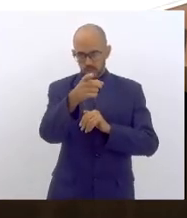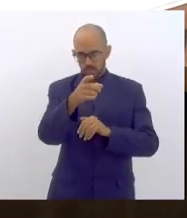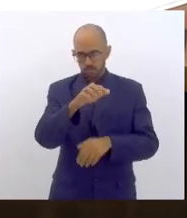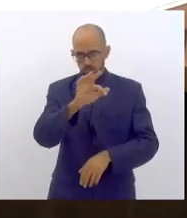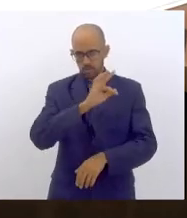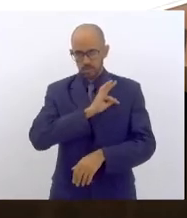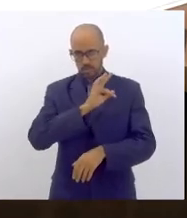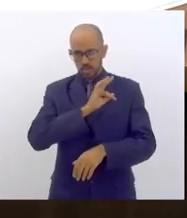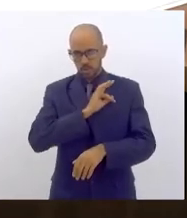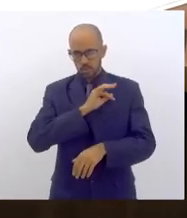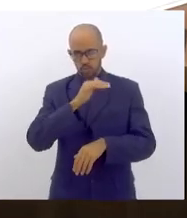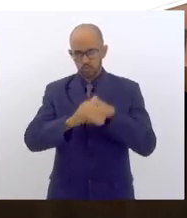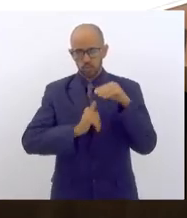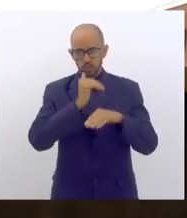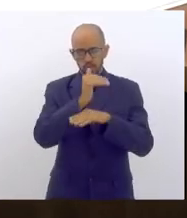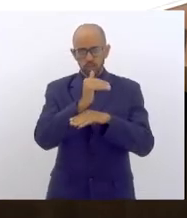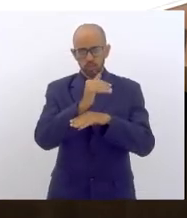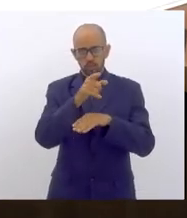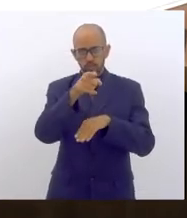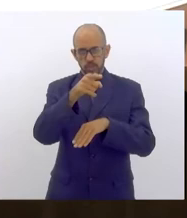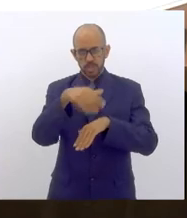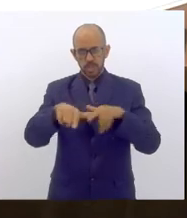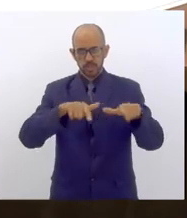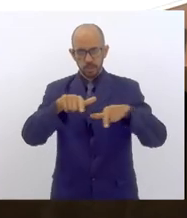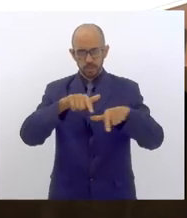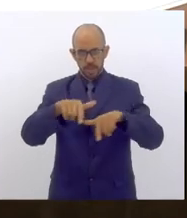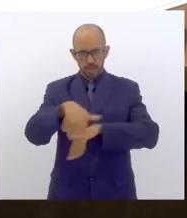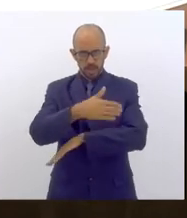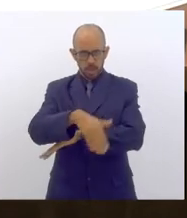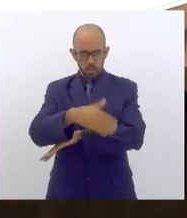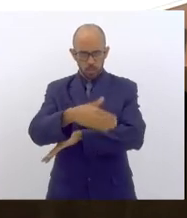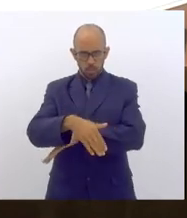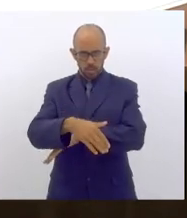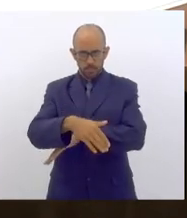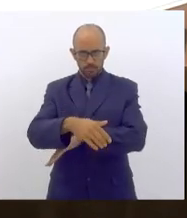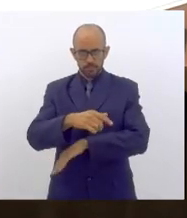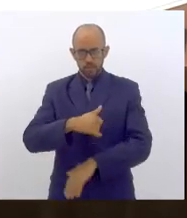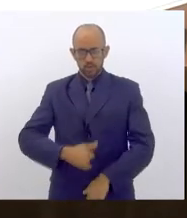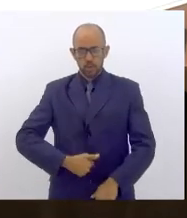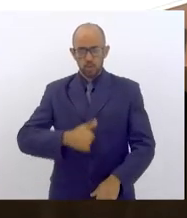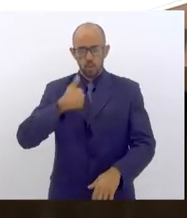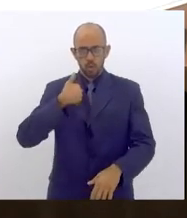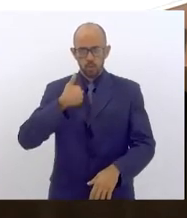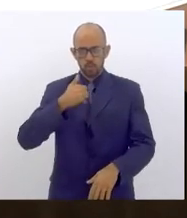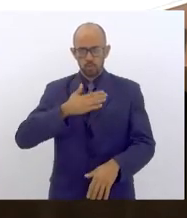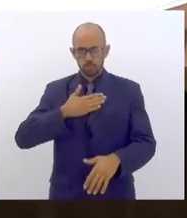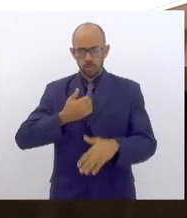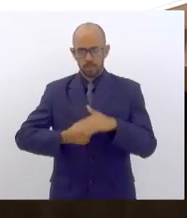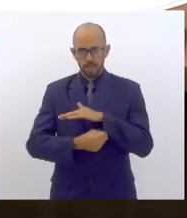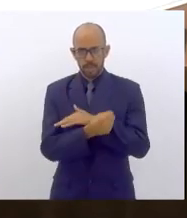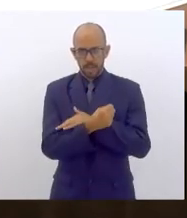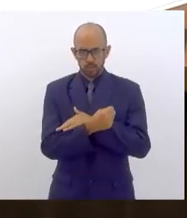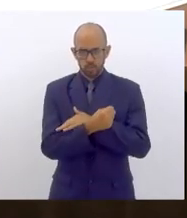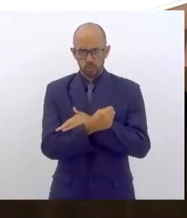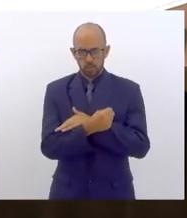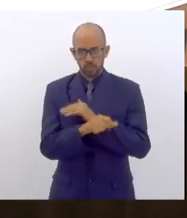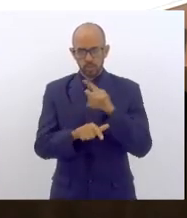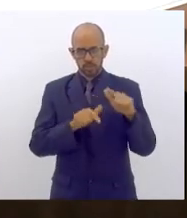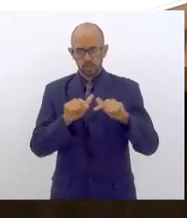você, praça da Polícia Militar do Estado do Rio de Janeiro. Eu tenho muito orgulho do meu mandato, de